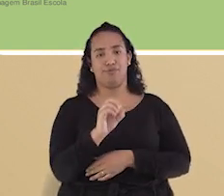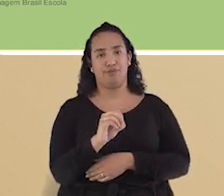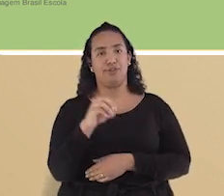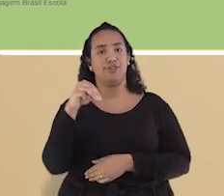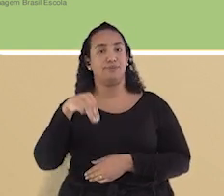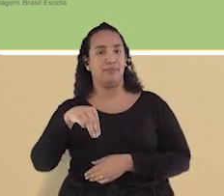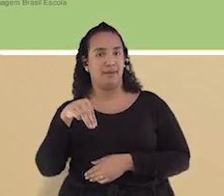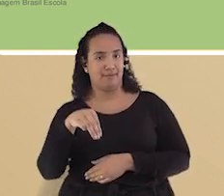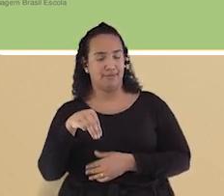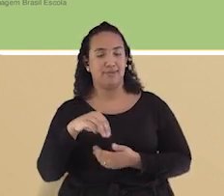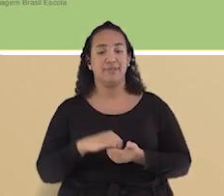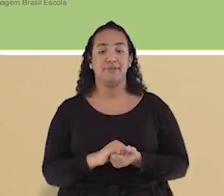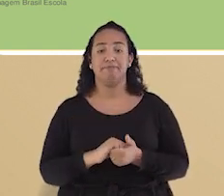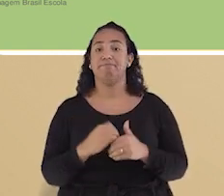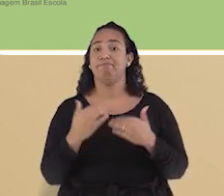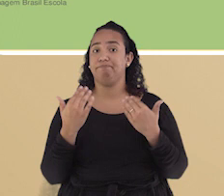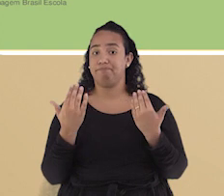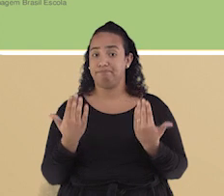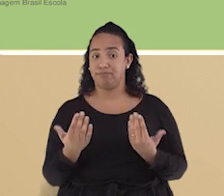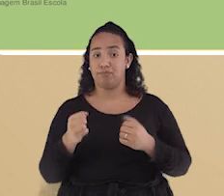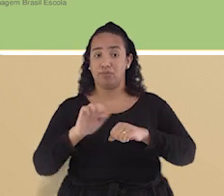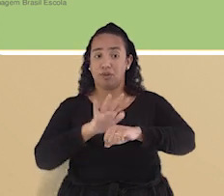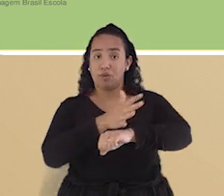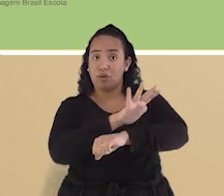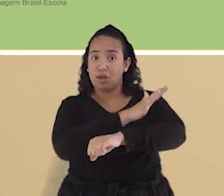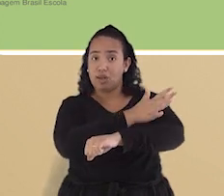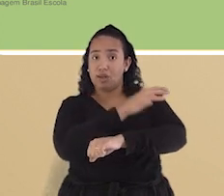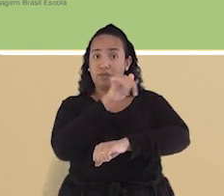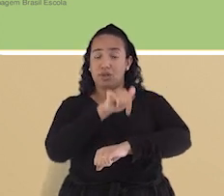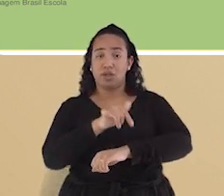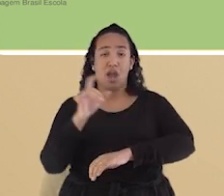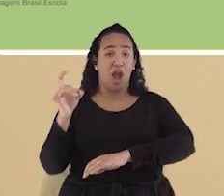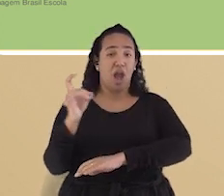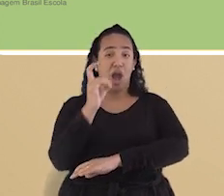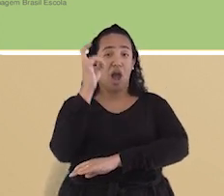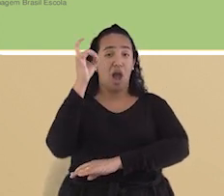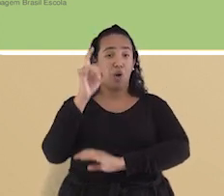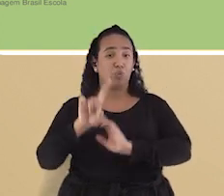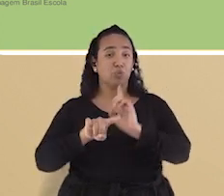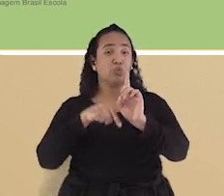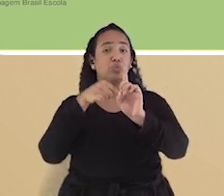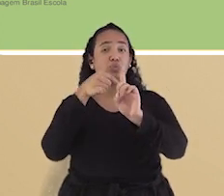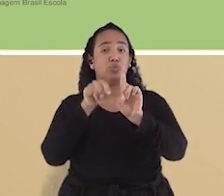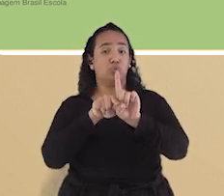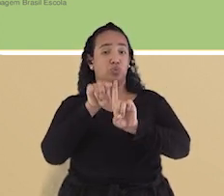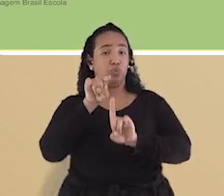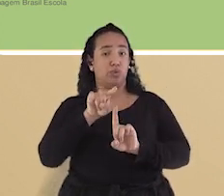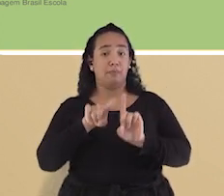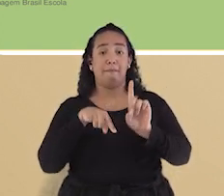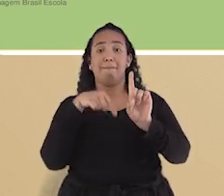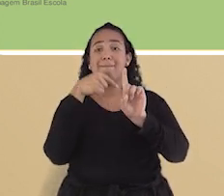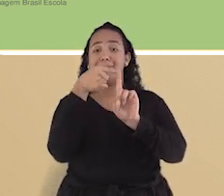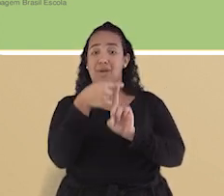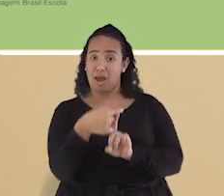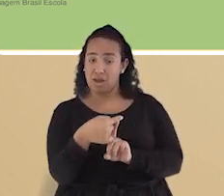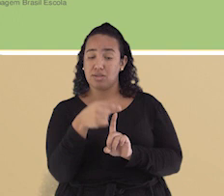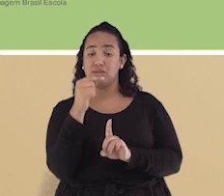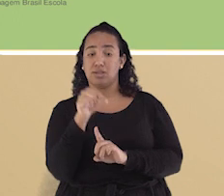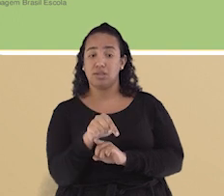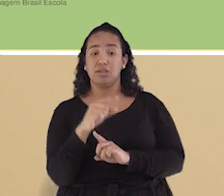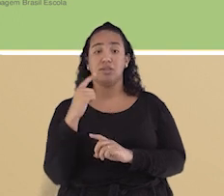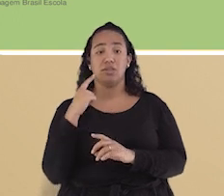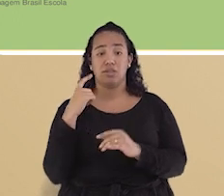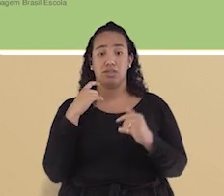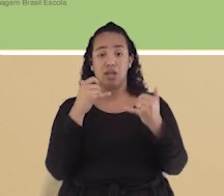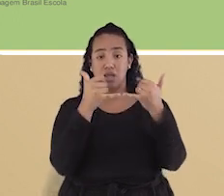outra. Sabendo disso, os relevos de maiores altitudes, eles possuem curvas de nível mais